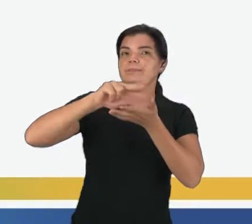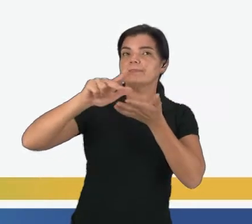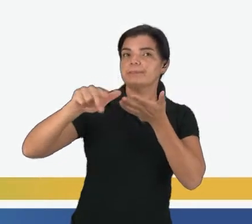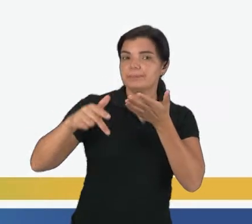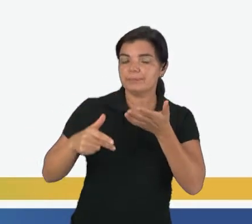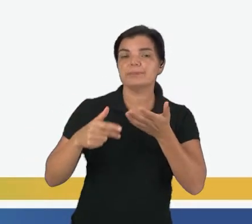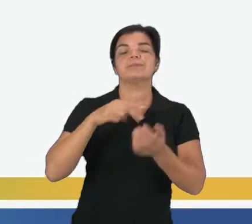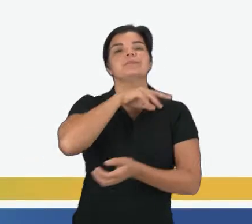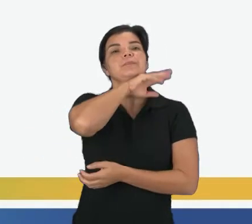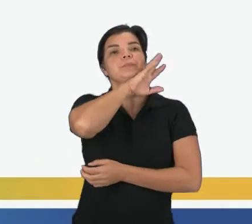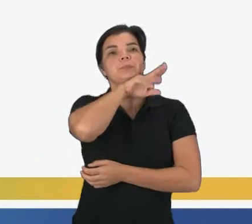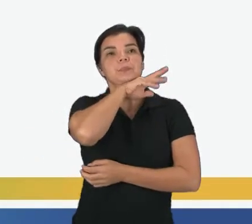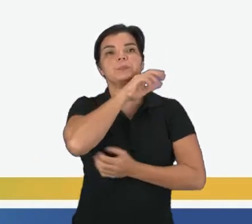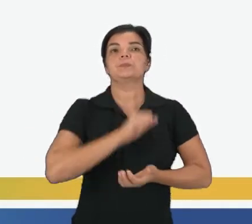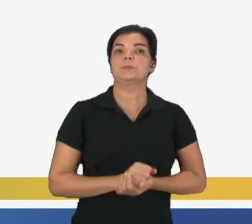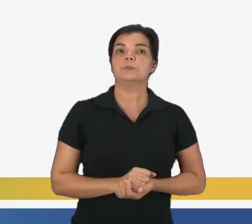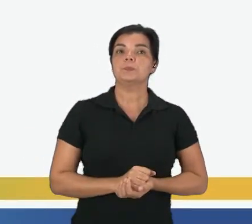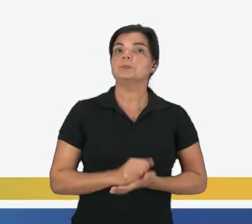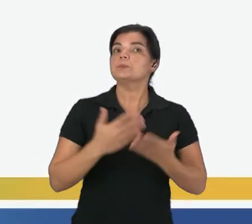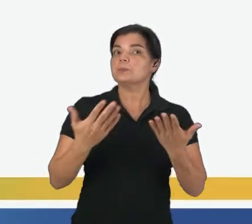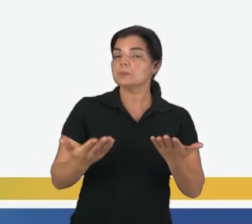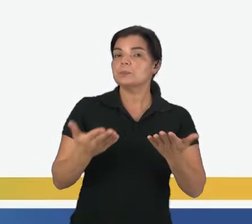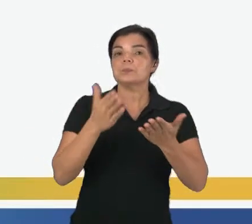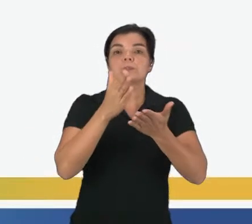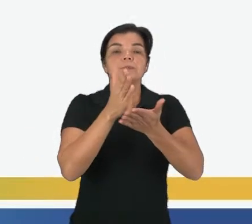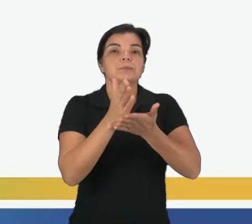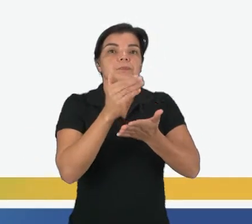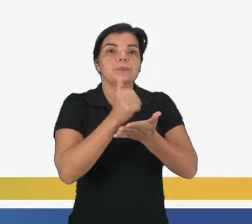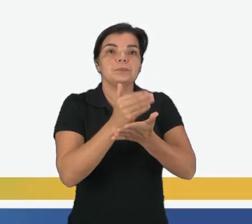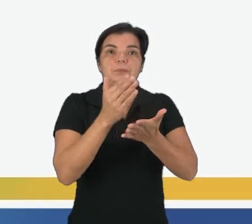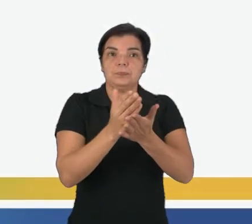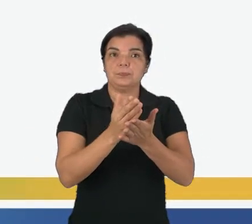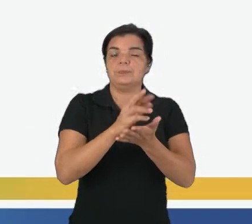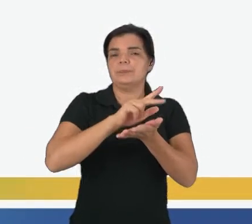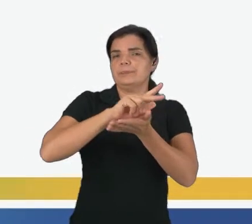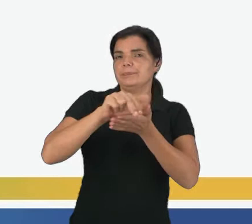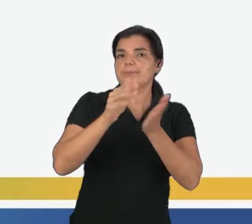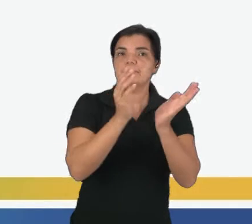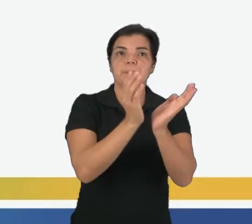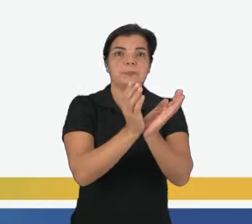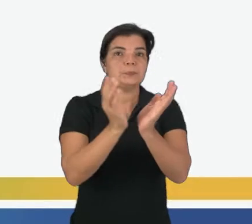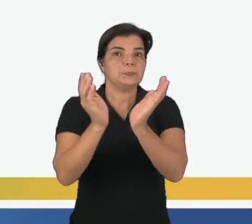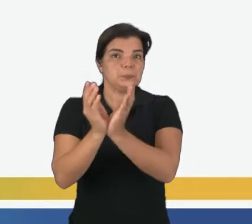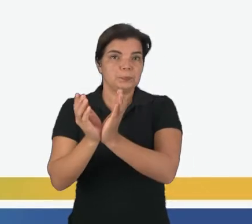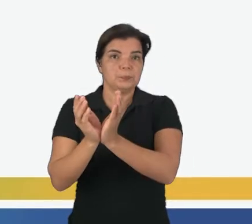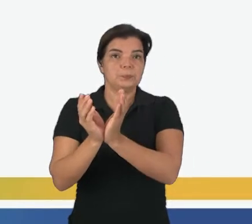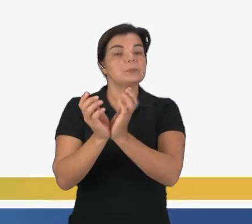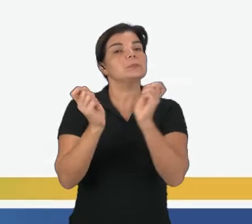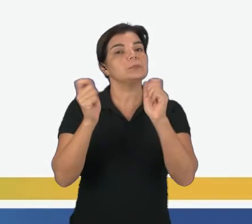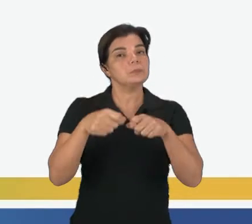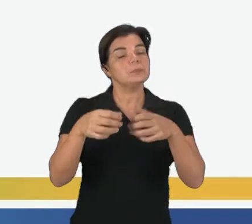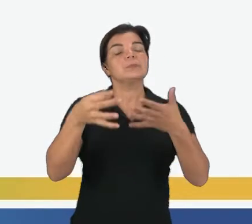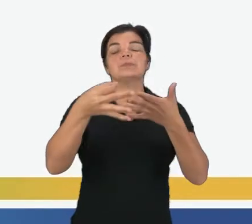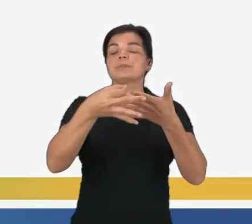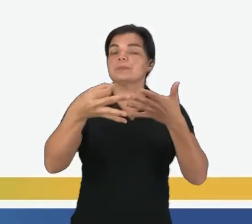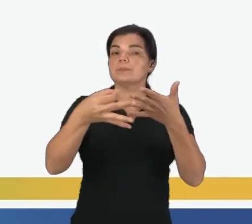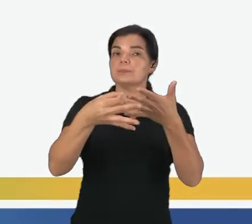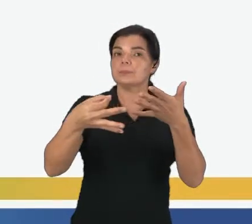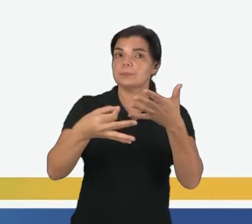de várias espécies de animais. Os animais podem ser divididos em vários grupos, ou